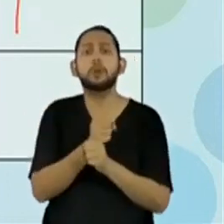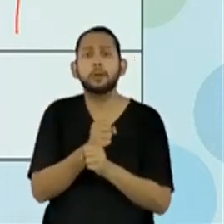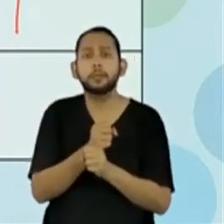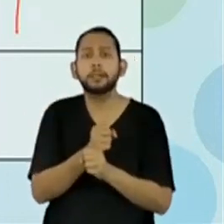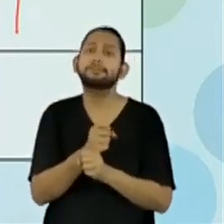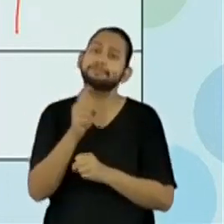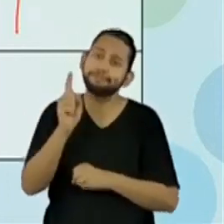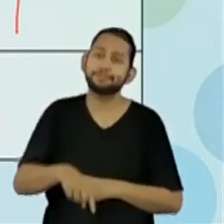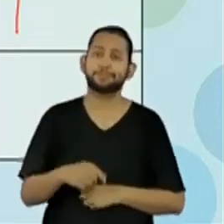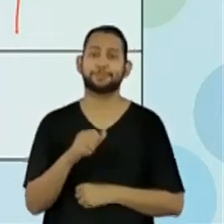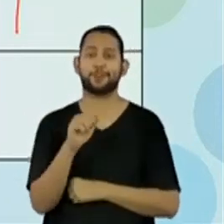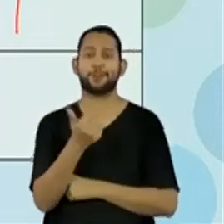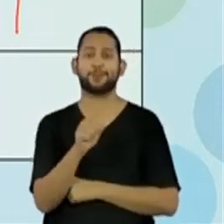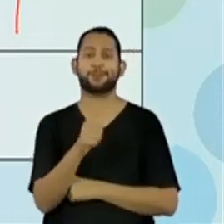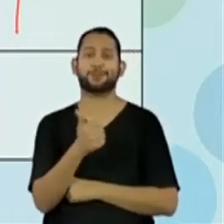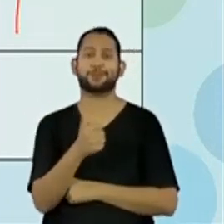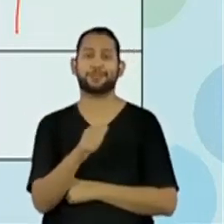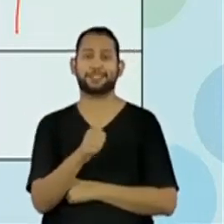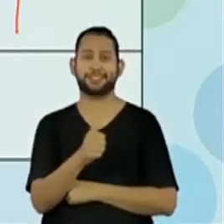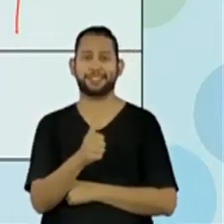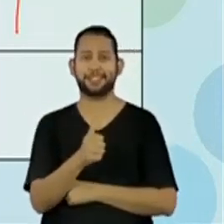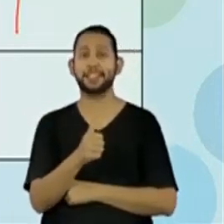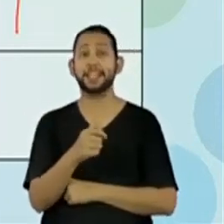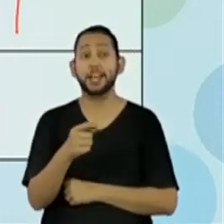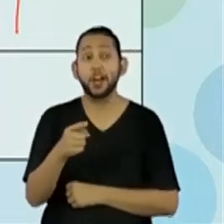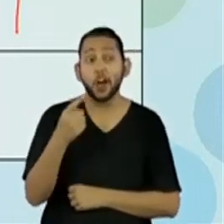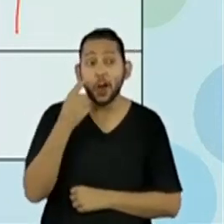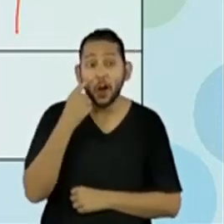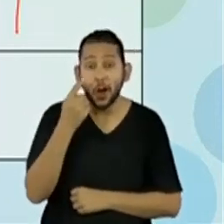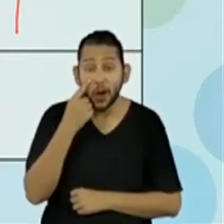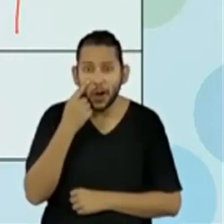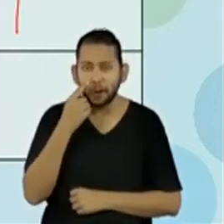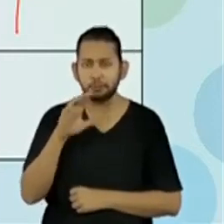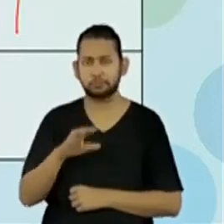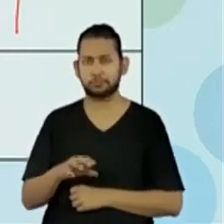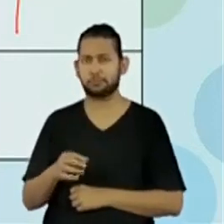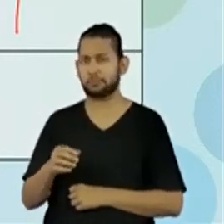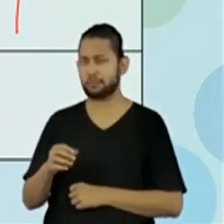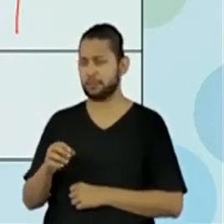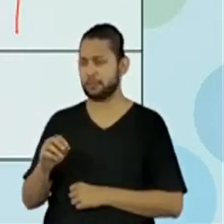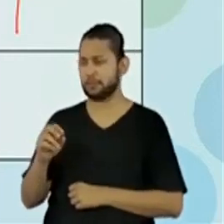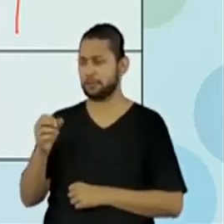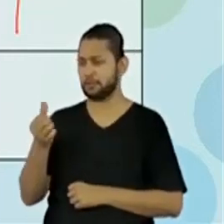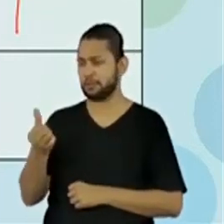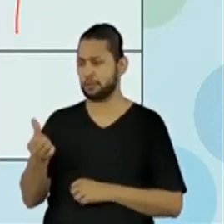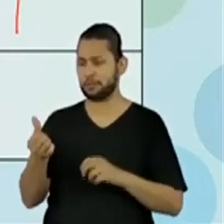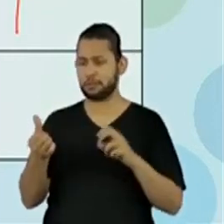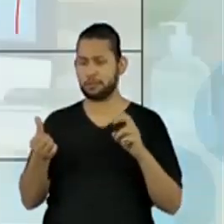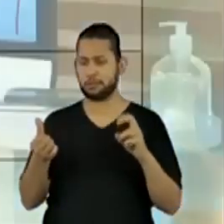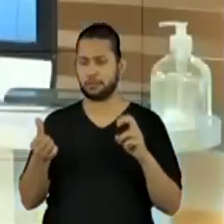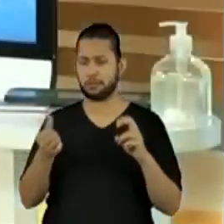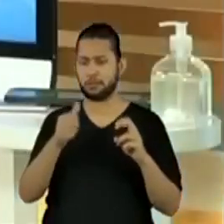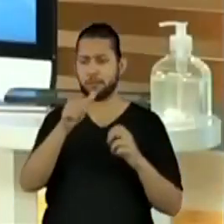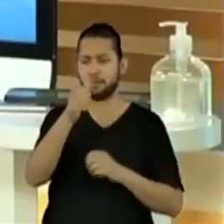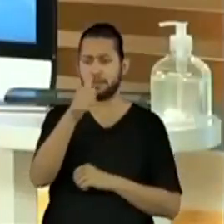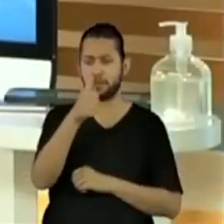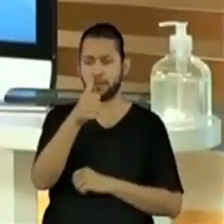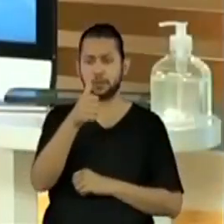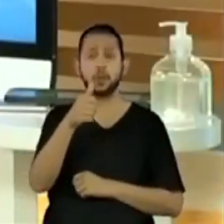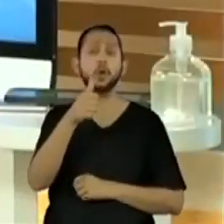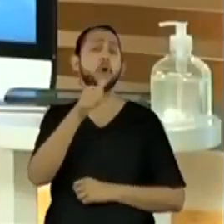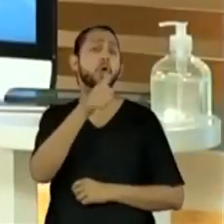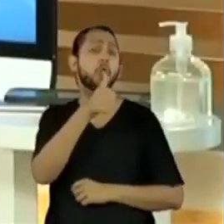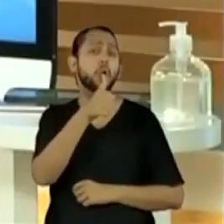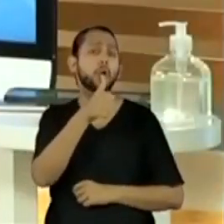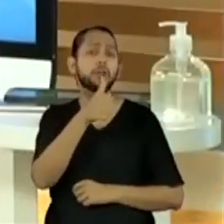11, se você respondeu. Olha a relação dessa soma com as arestas. 11 para